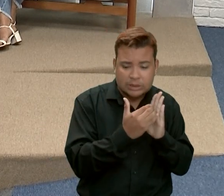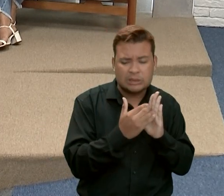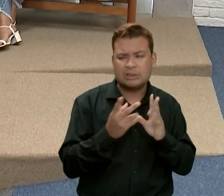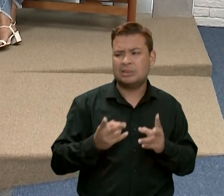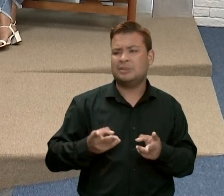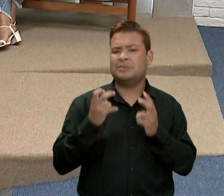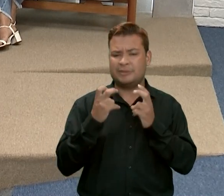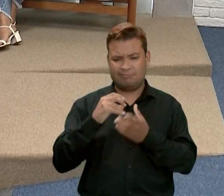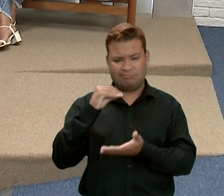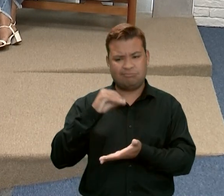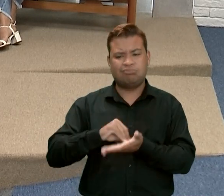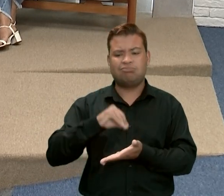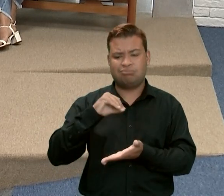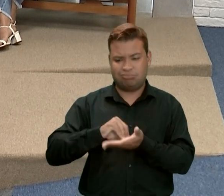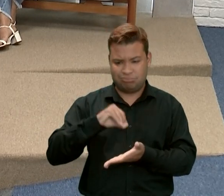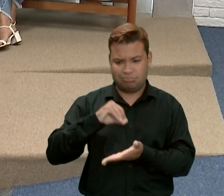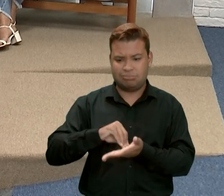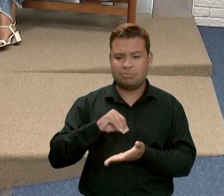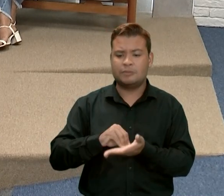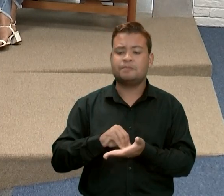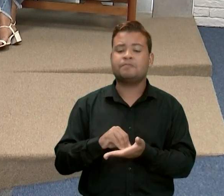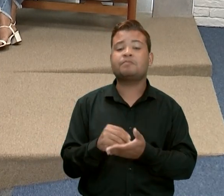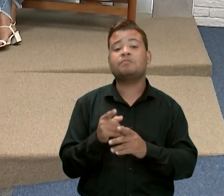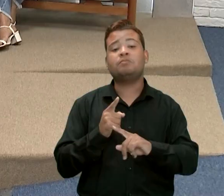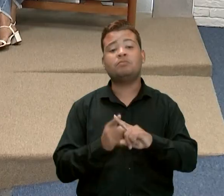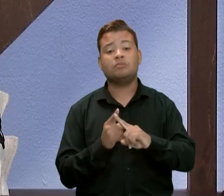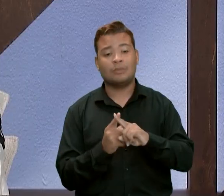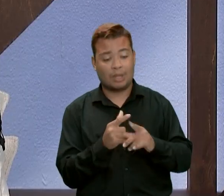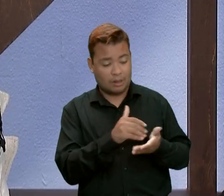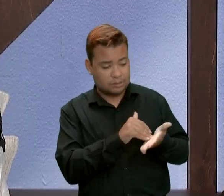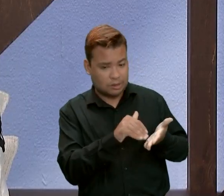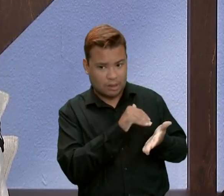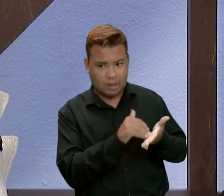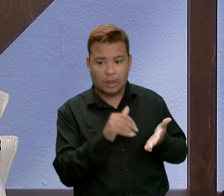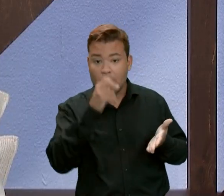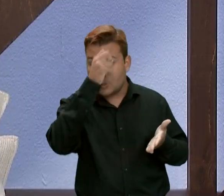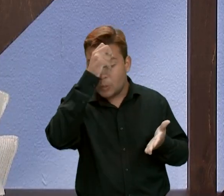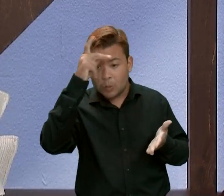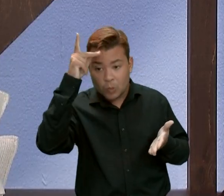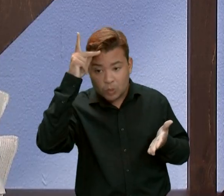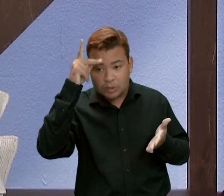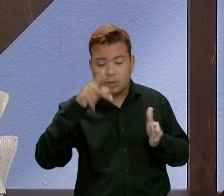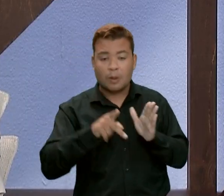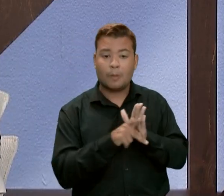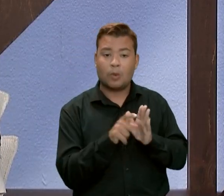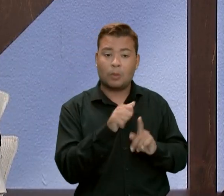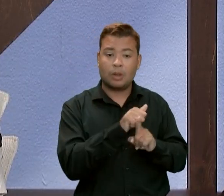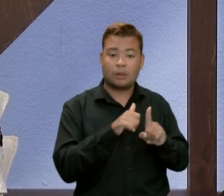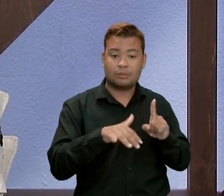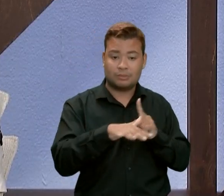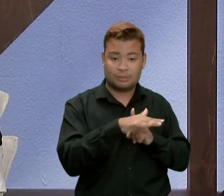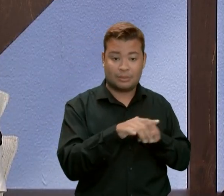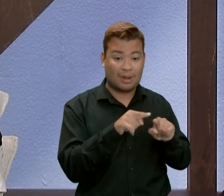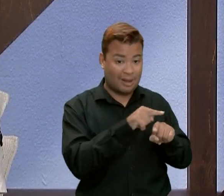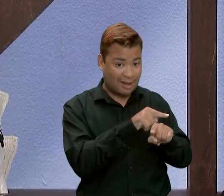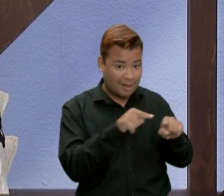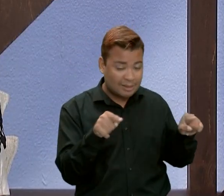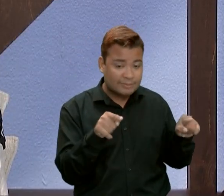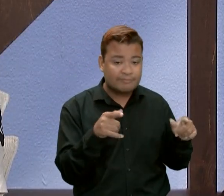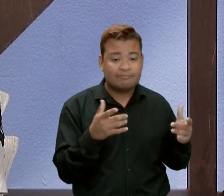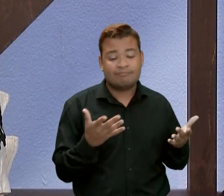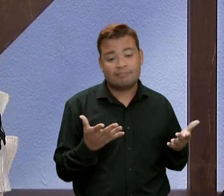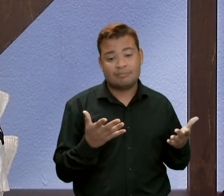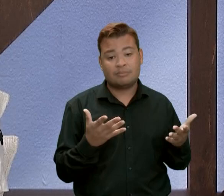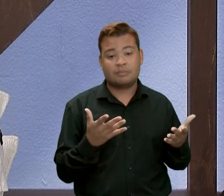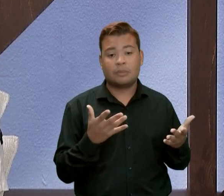né? Porque muitas das vezes as secretarias municipais de meio ambiente não estão,